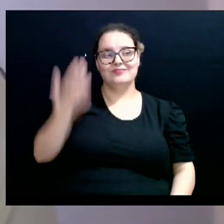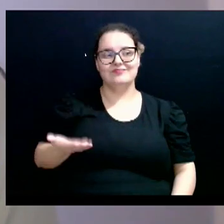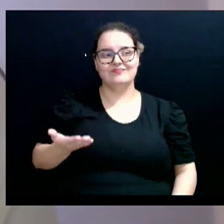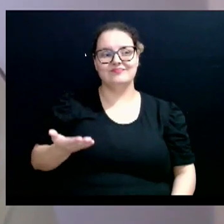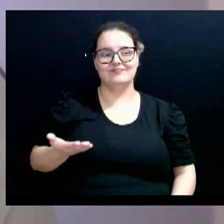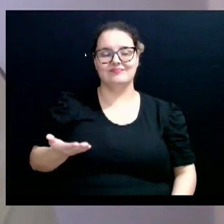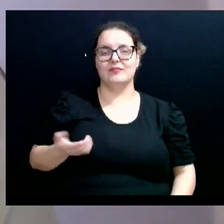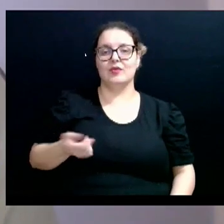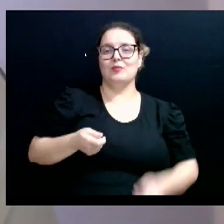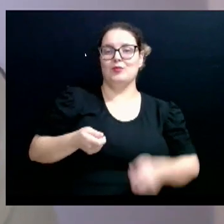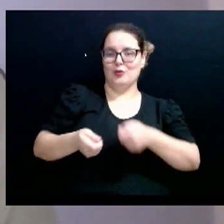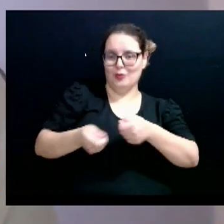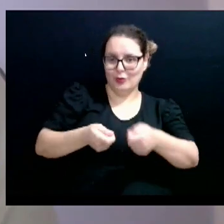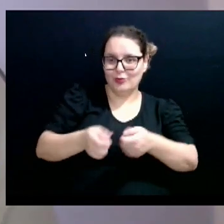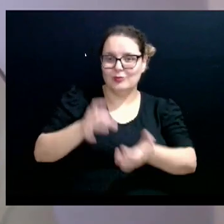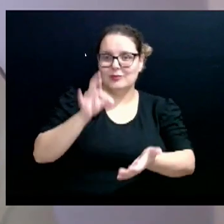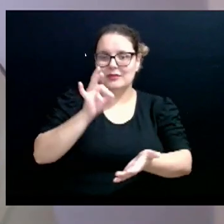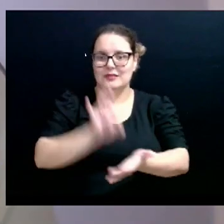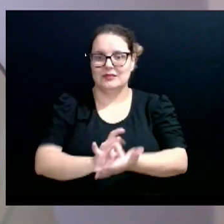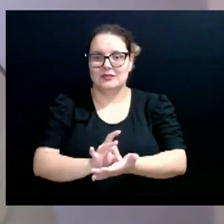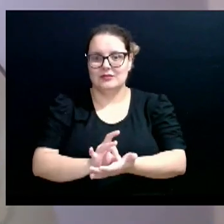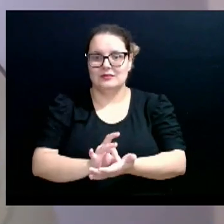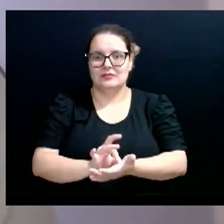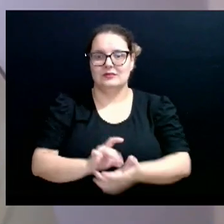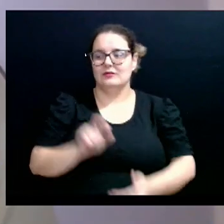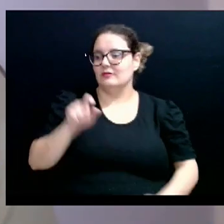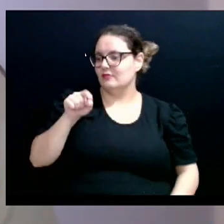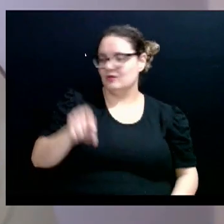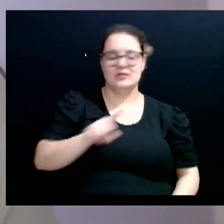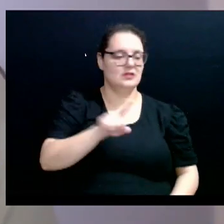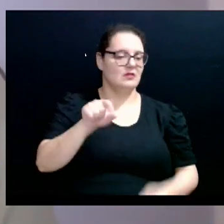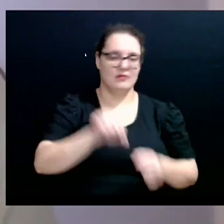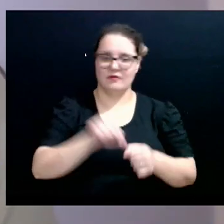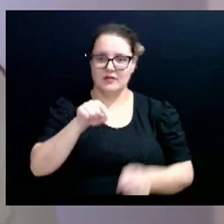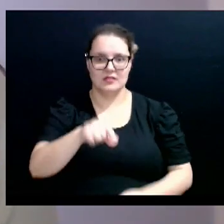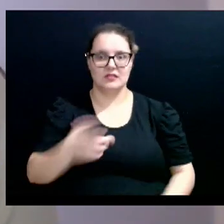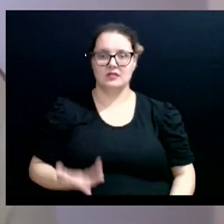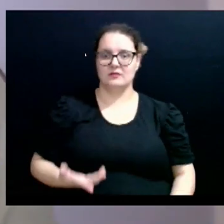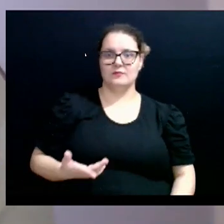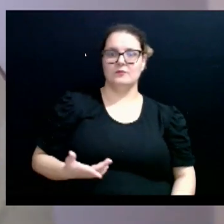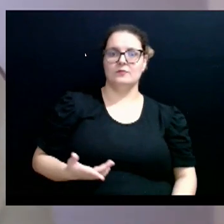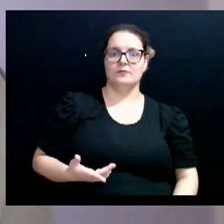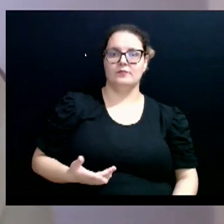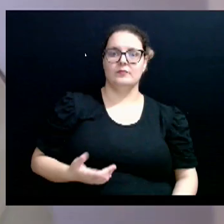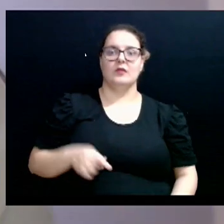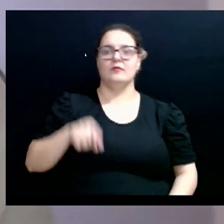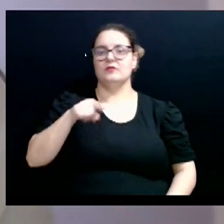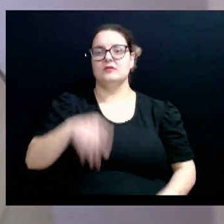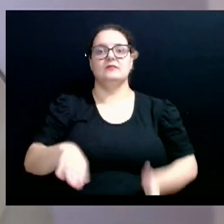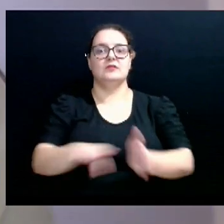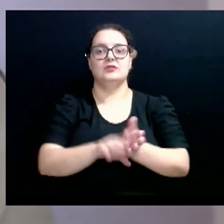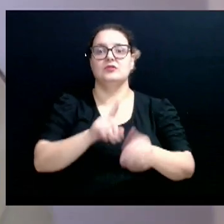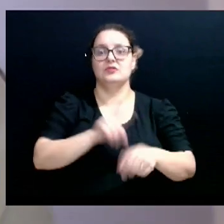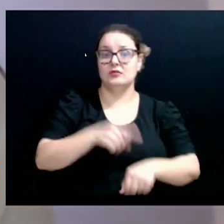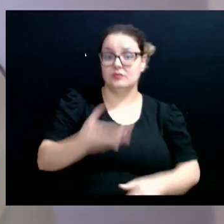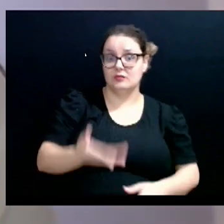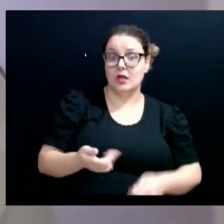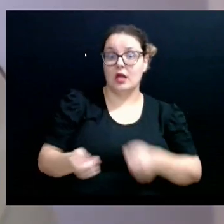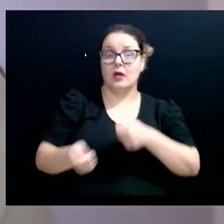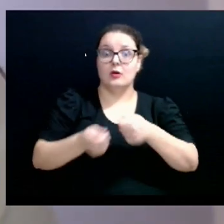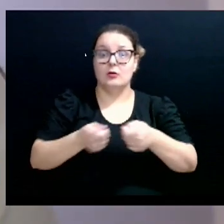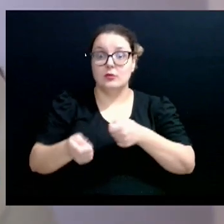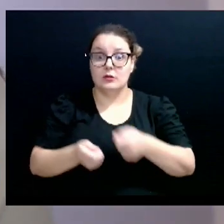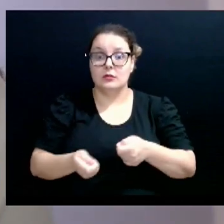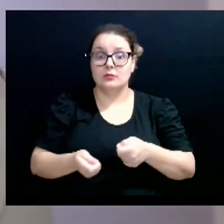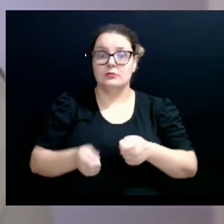mesmo, de você não vai fazer isso, você tá horário, você vai chegar a tal horário, um controle que talvez passe